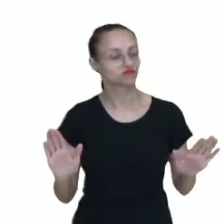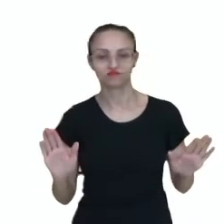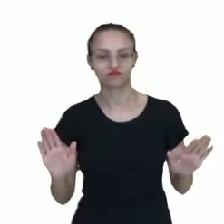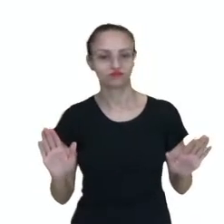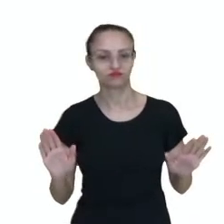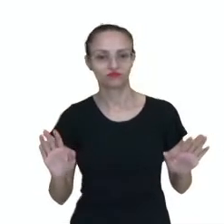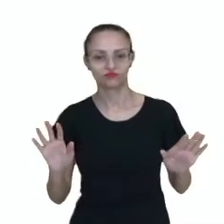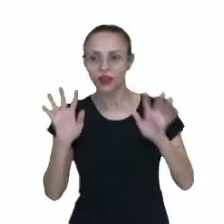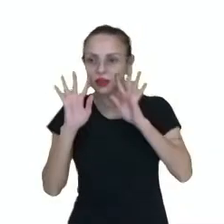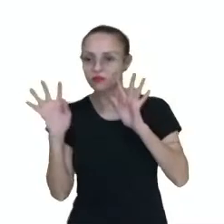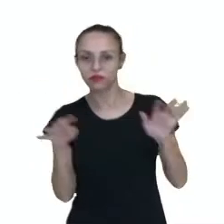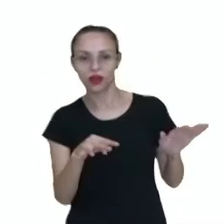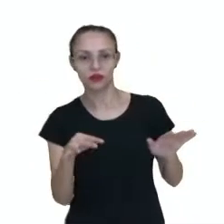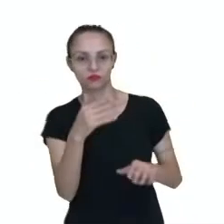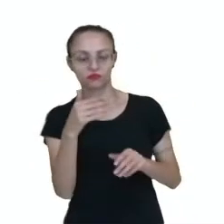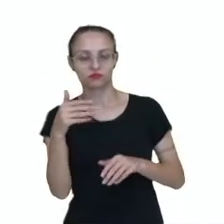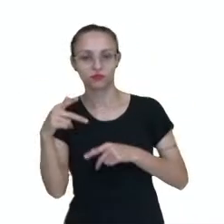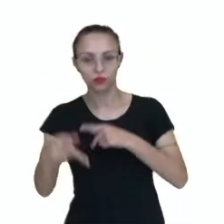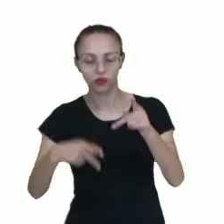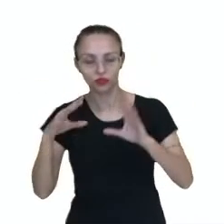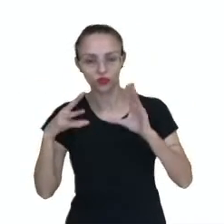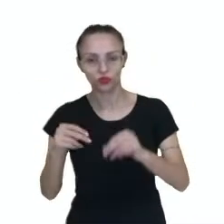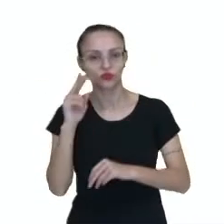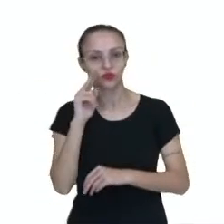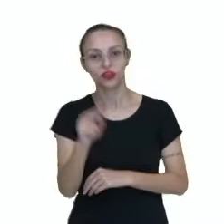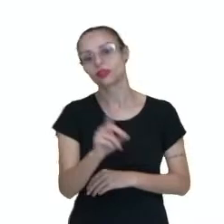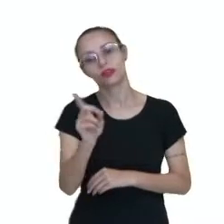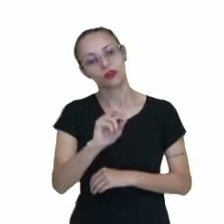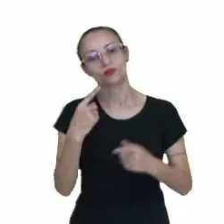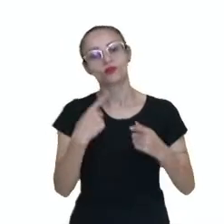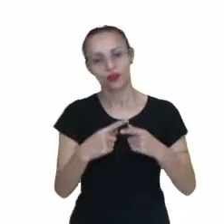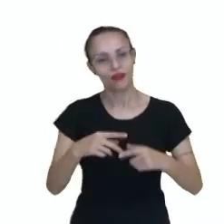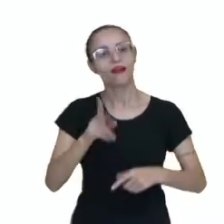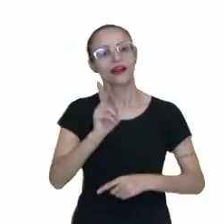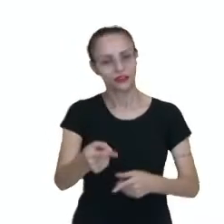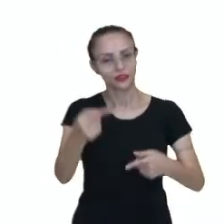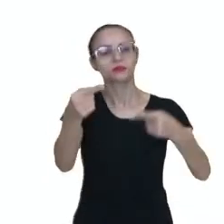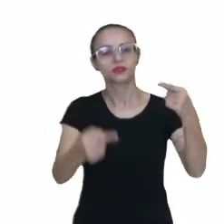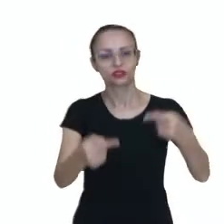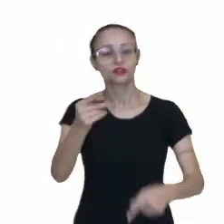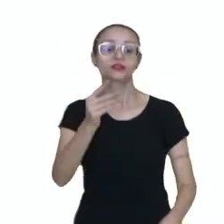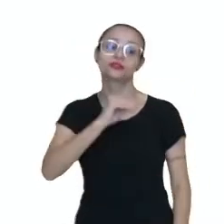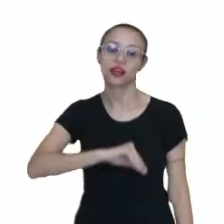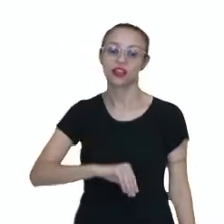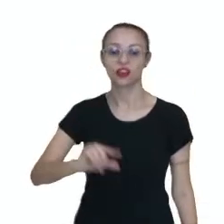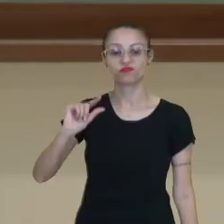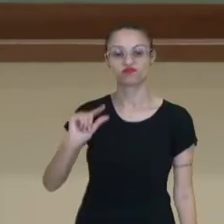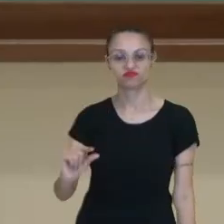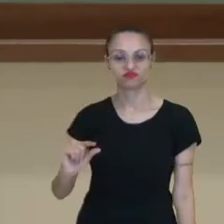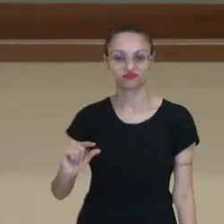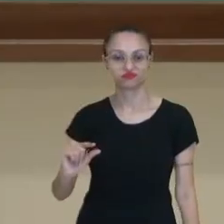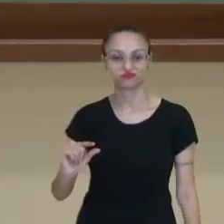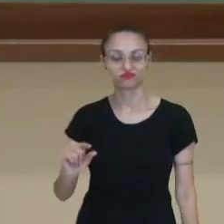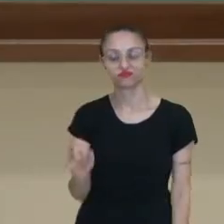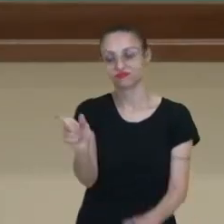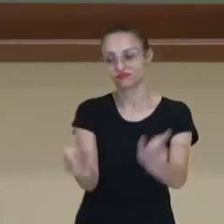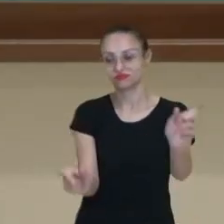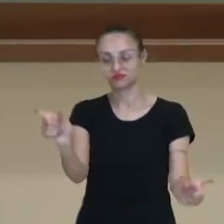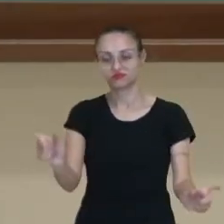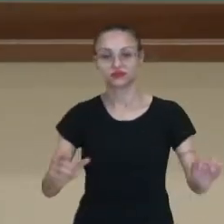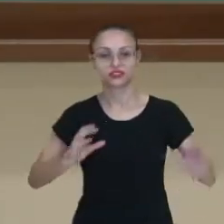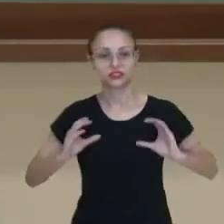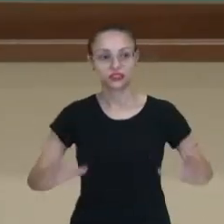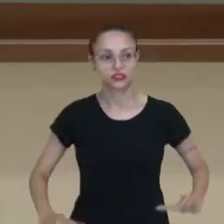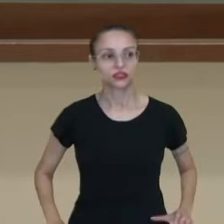visto por toda a população, pois eles ainda mantinham a política de manter salários baixos para os cidadãos. O